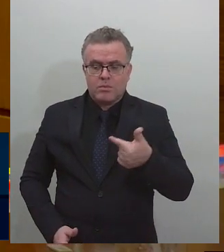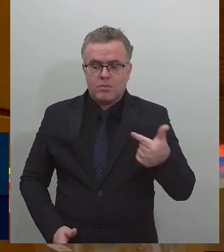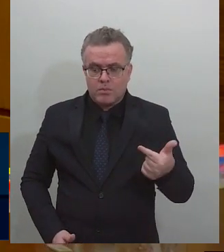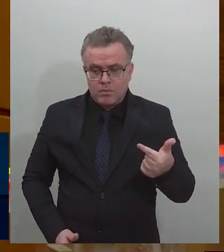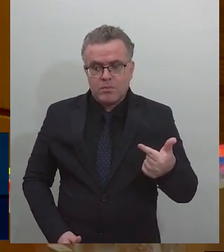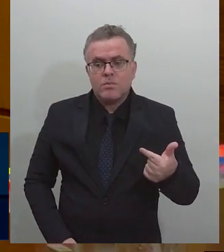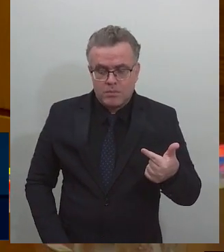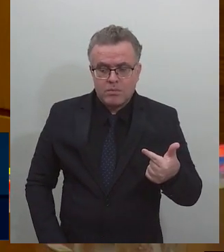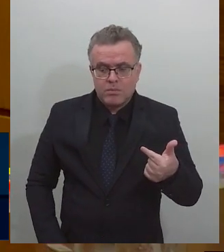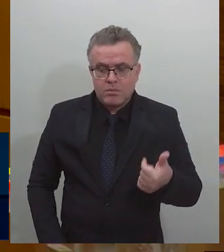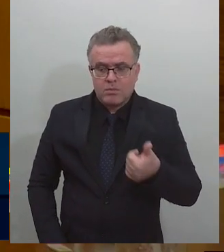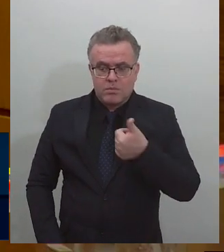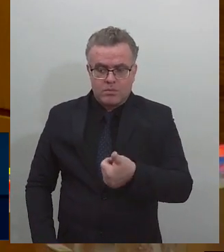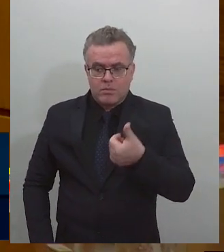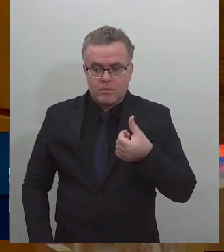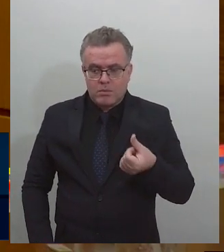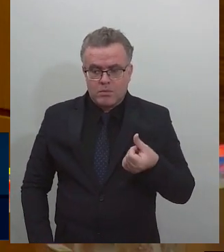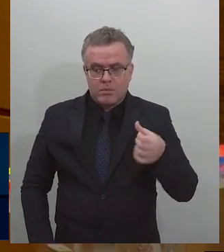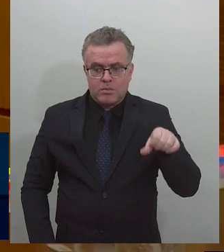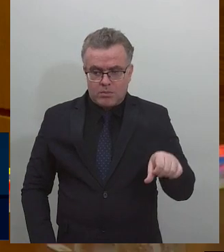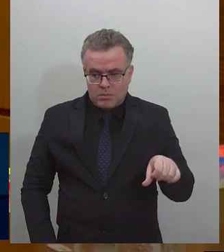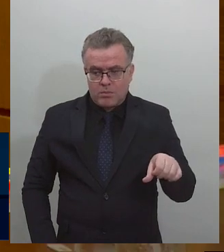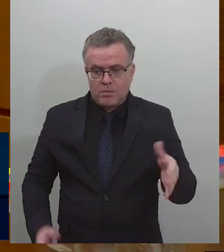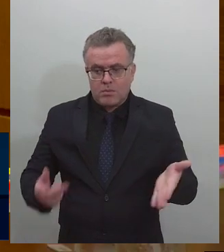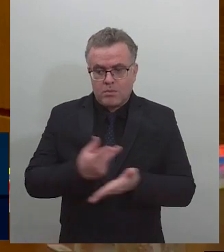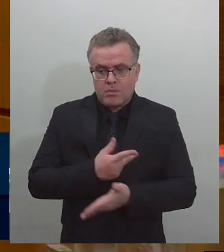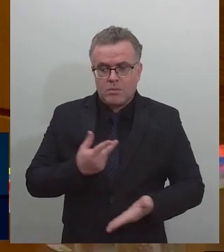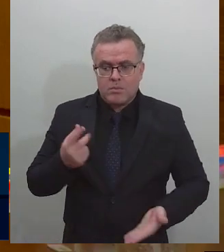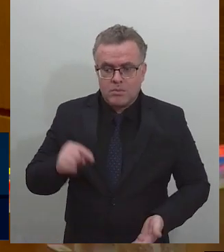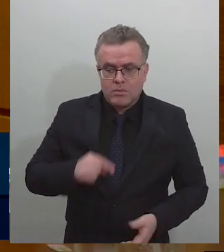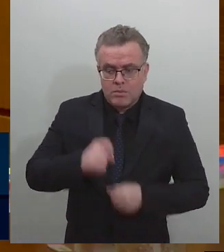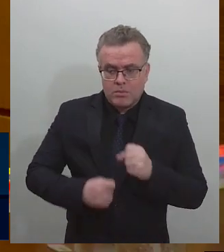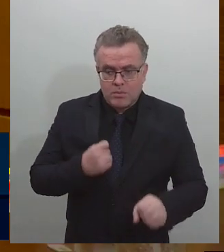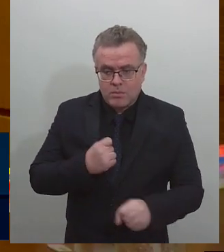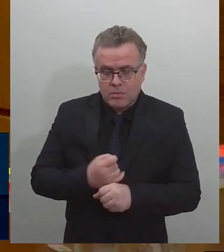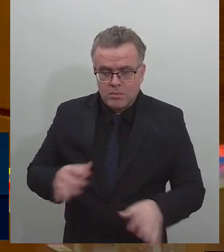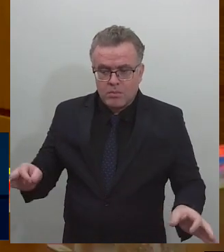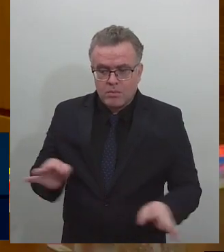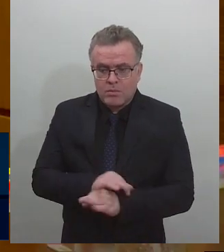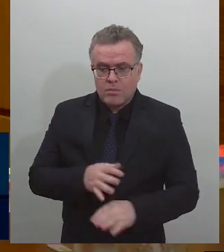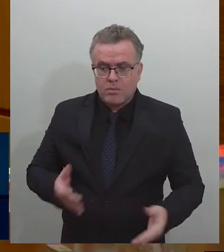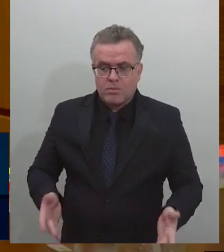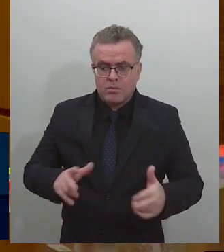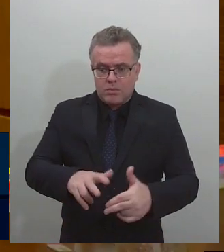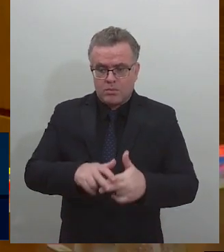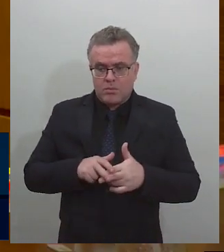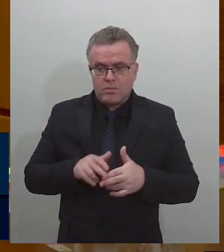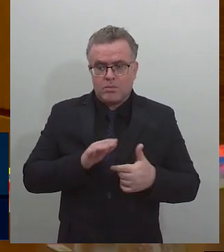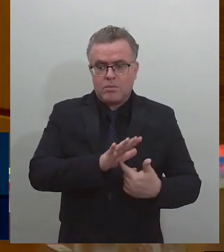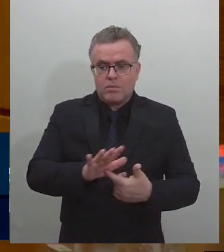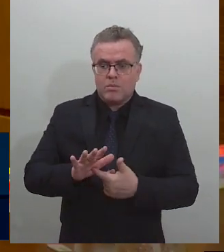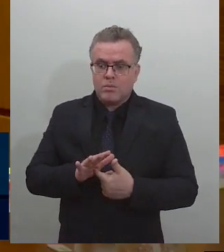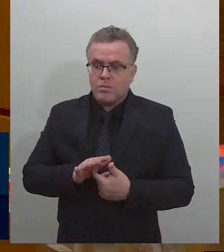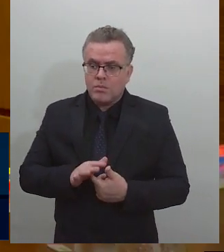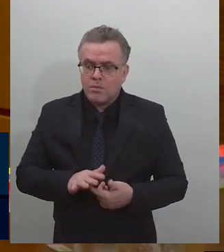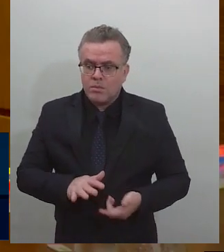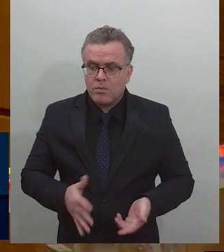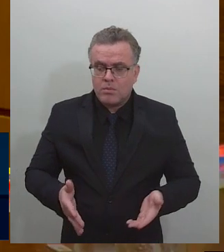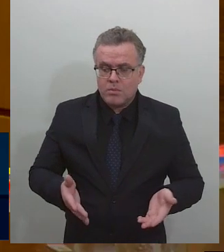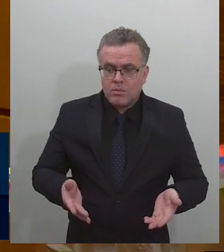169 ocorreram já este ano. Diante disso, não consigo entender como um estado tão pequeno como o